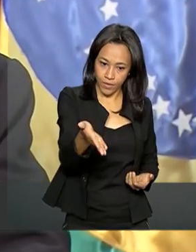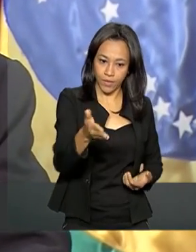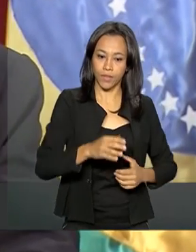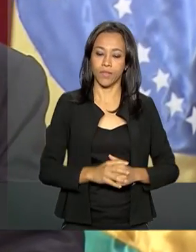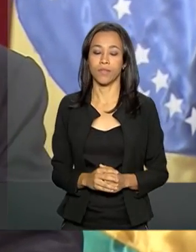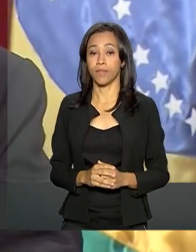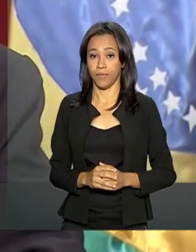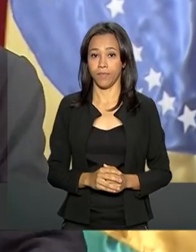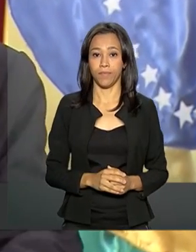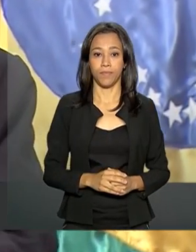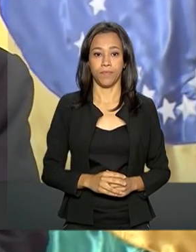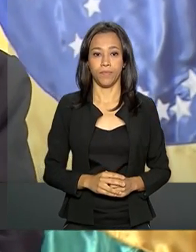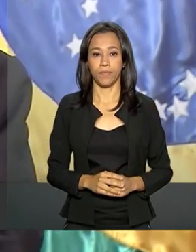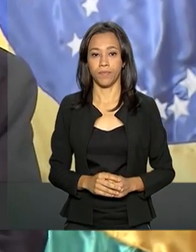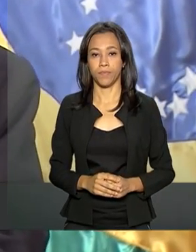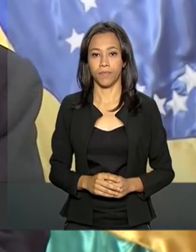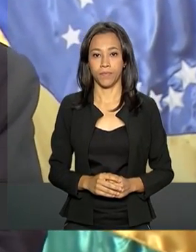Piñera Echenique.